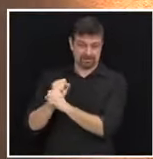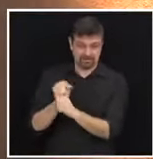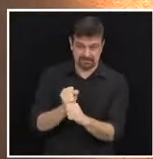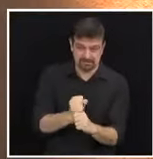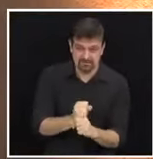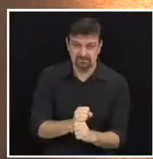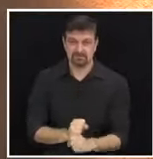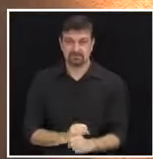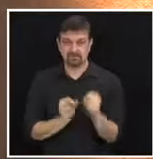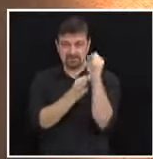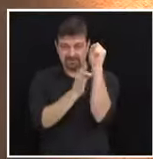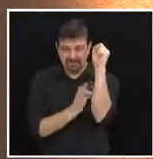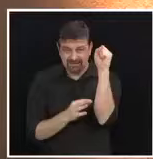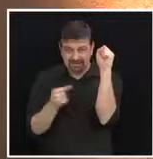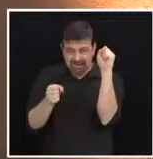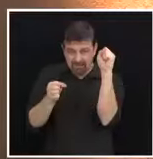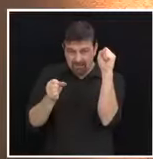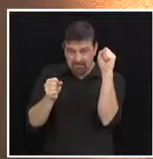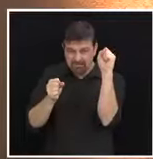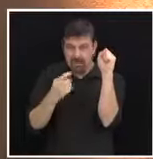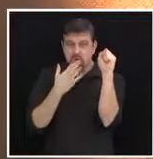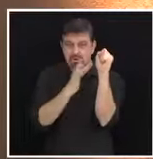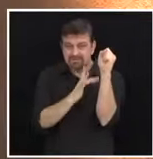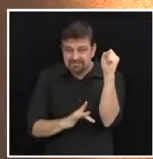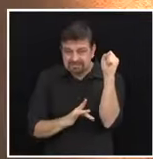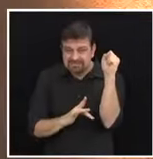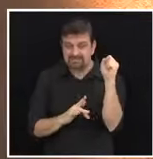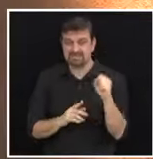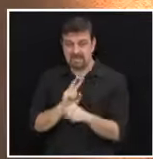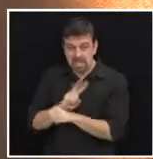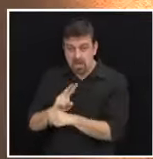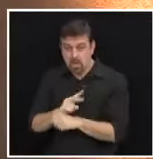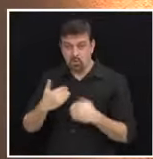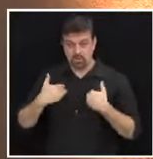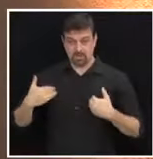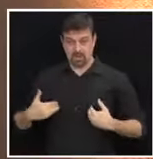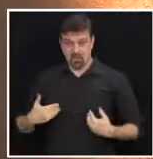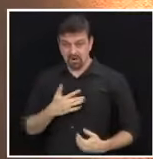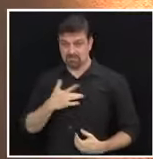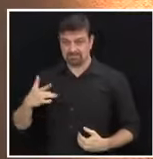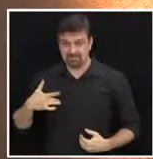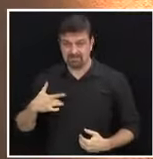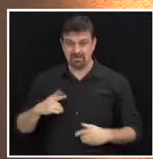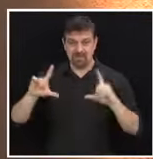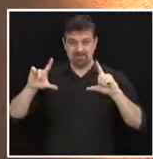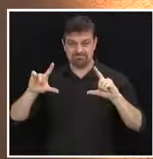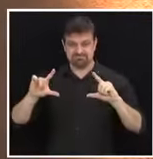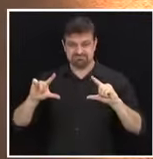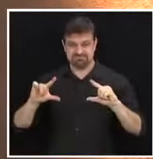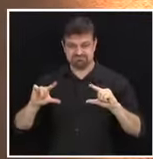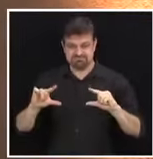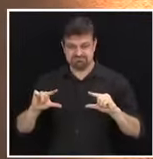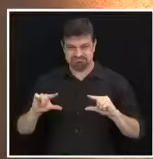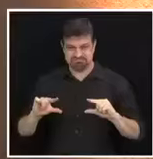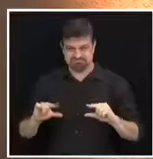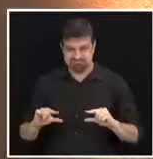redução muito grande dos linfócitos T, das células de defesa. E como ela tem uma redução muito grande, ela vai